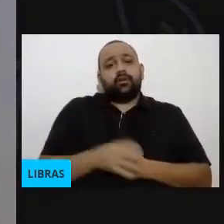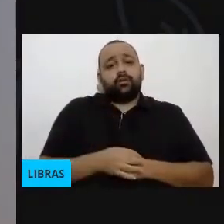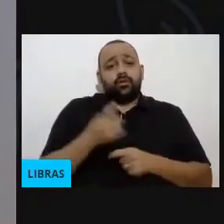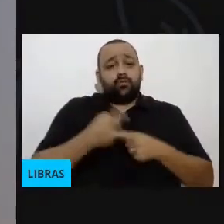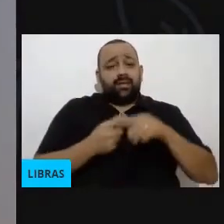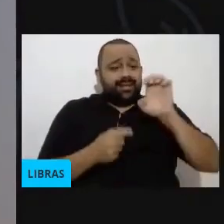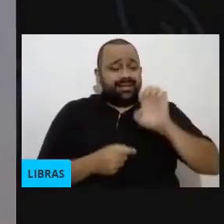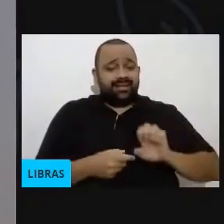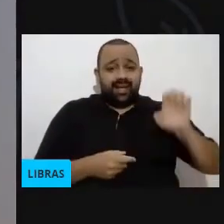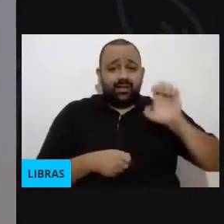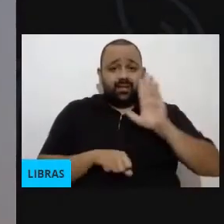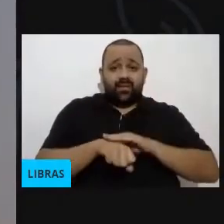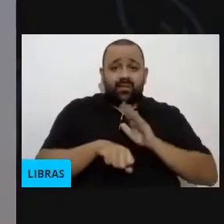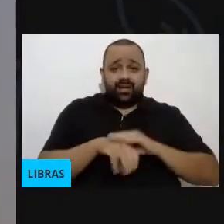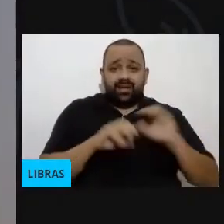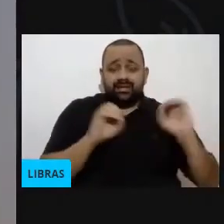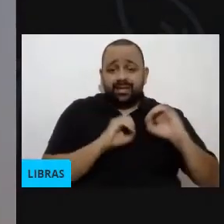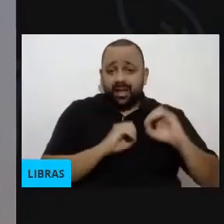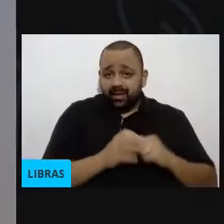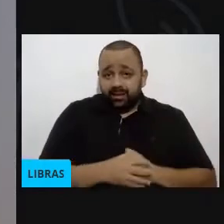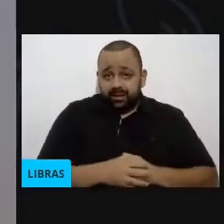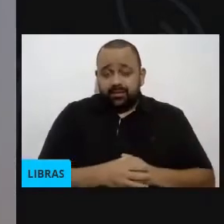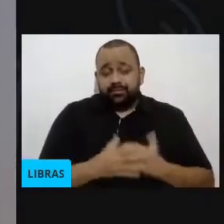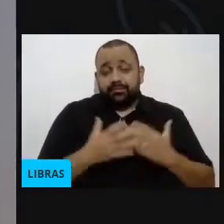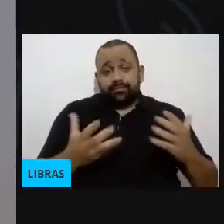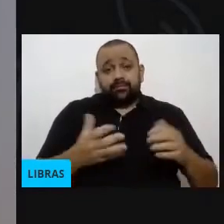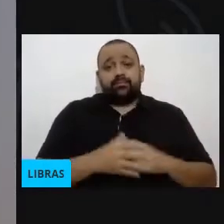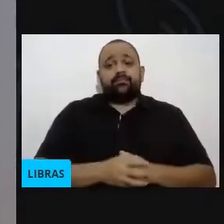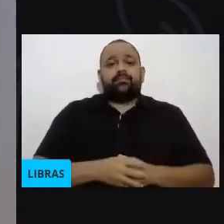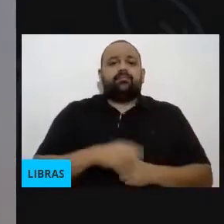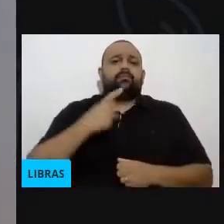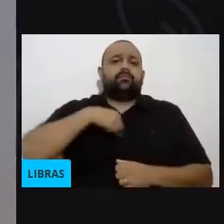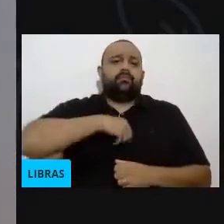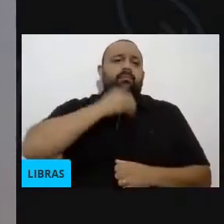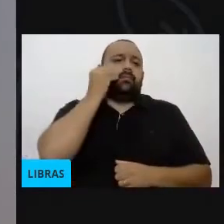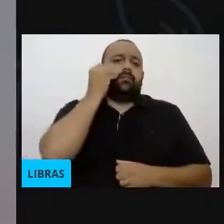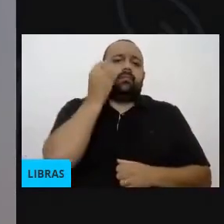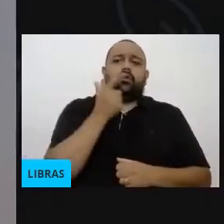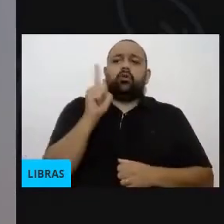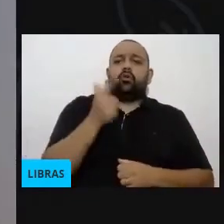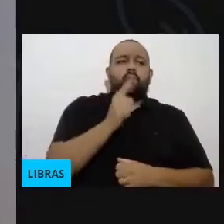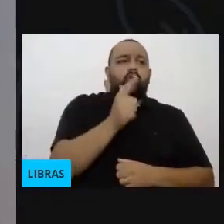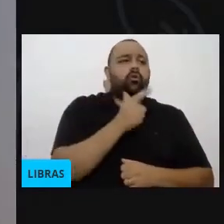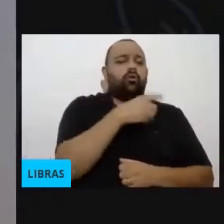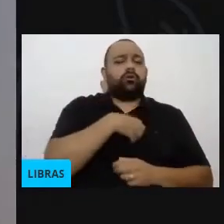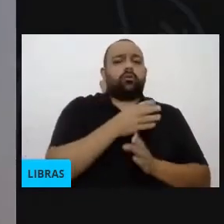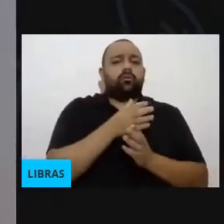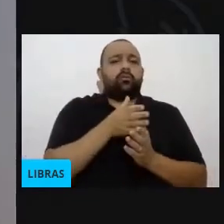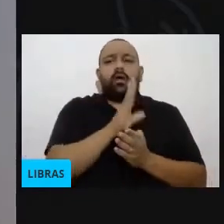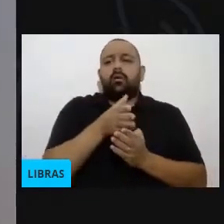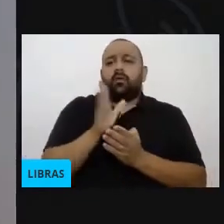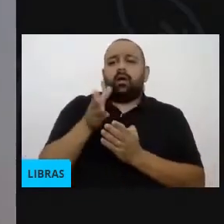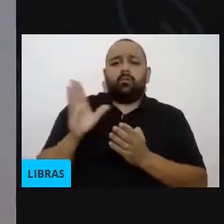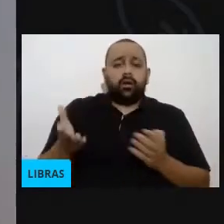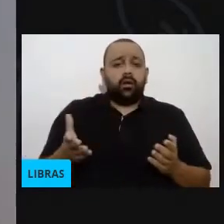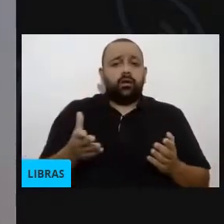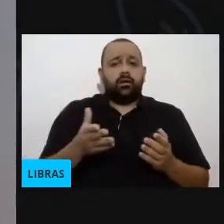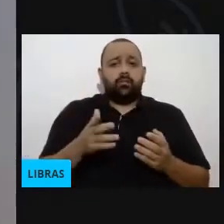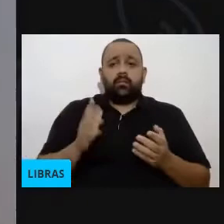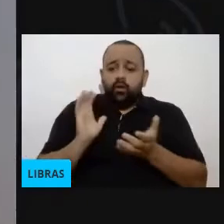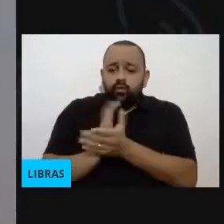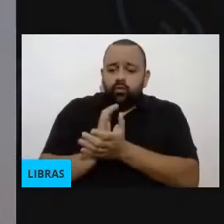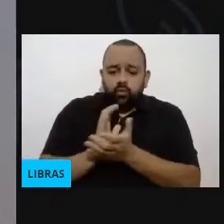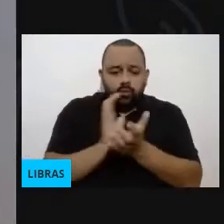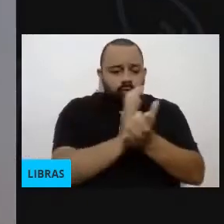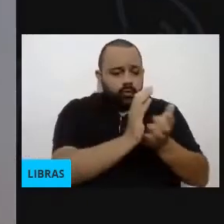nada, né? E aí se tenta por tantos outros caminhos. Mas o fato é que esses grupos